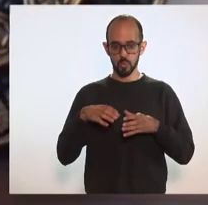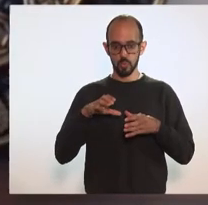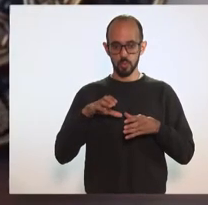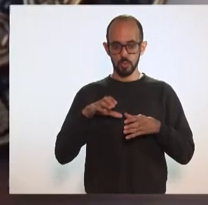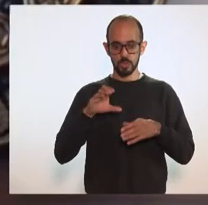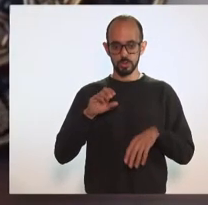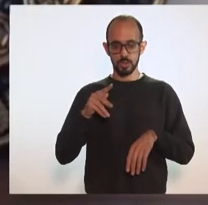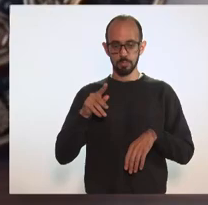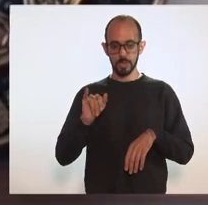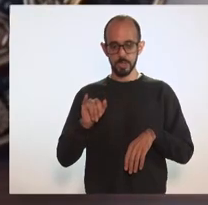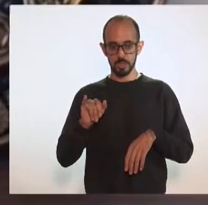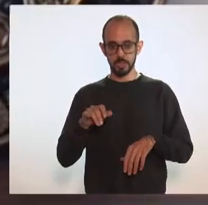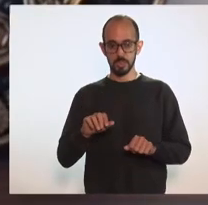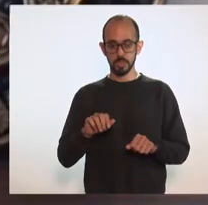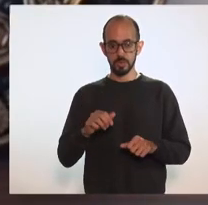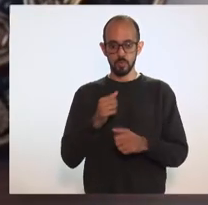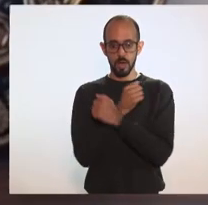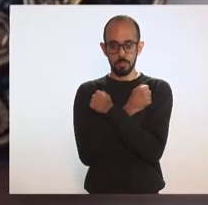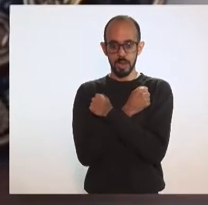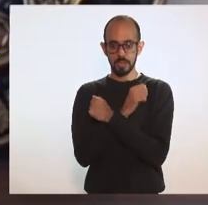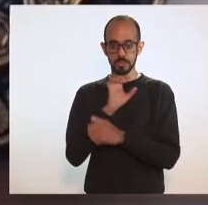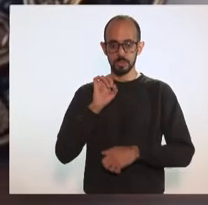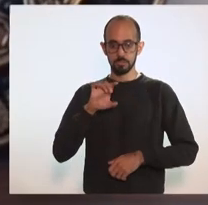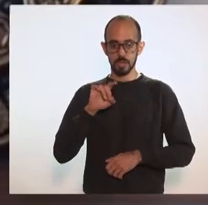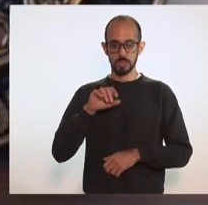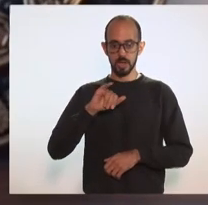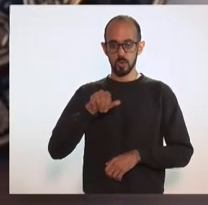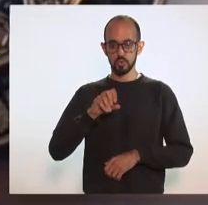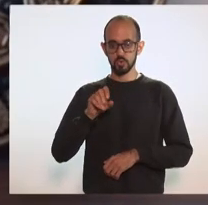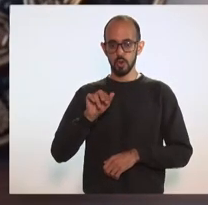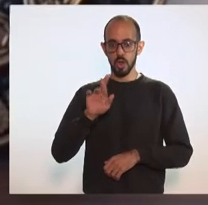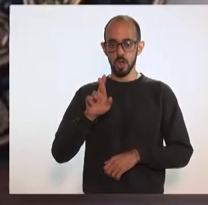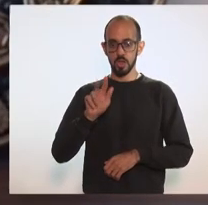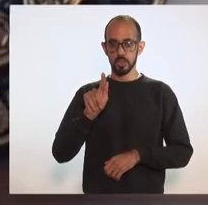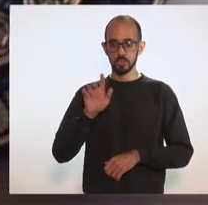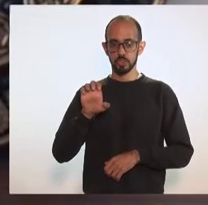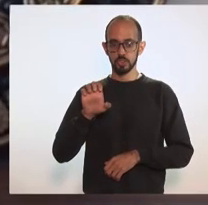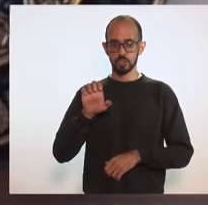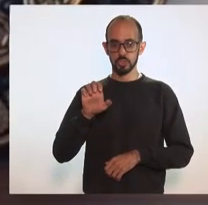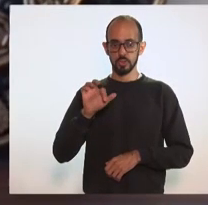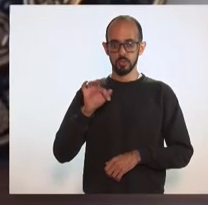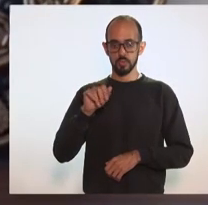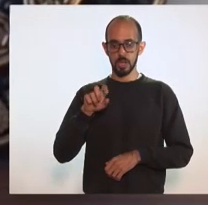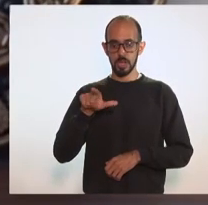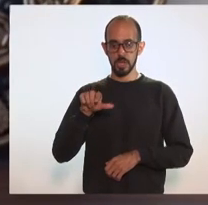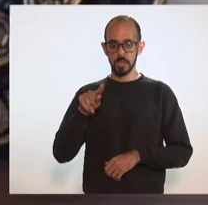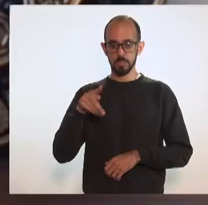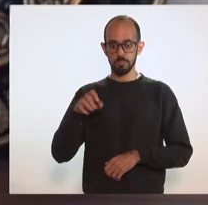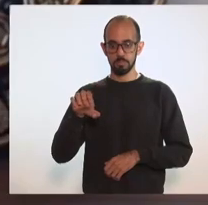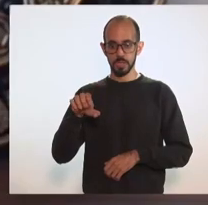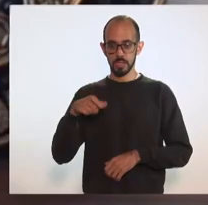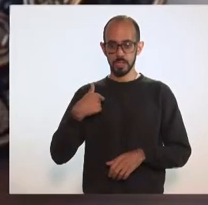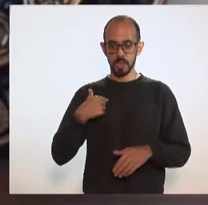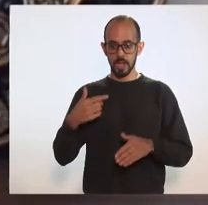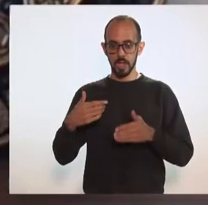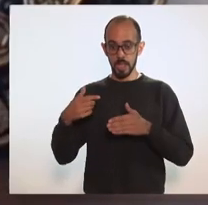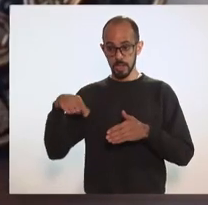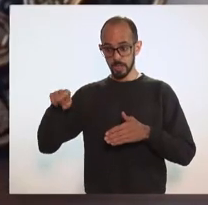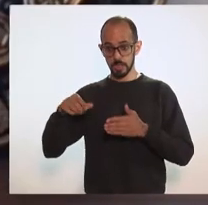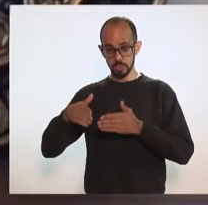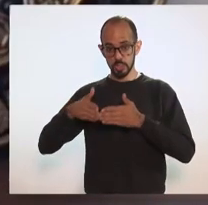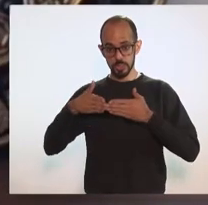mandar um abraço especial ao deputado Jorge Felipe Neto que está licenciado conosco mais que muito